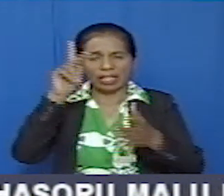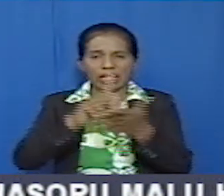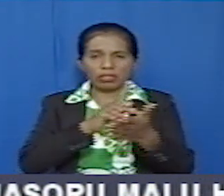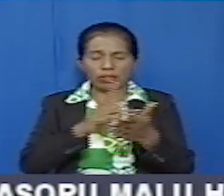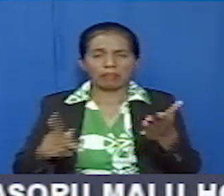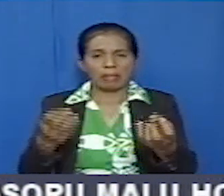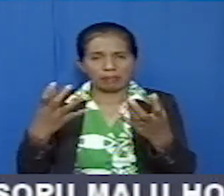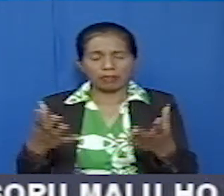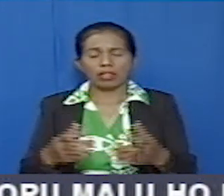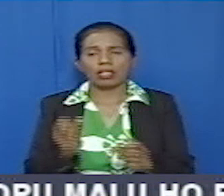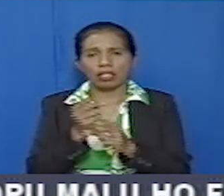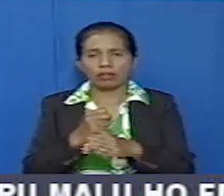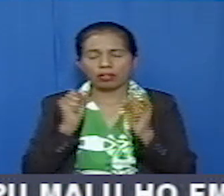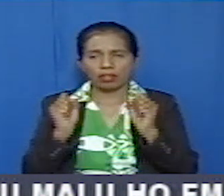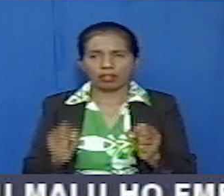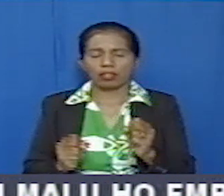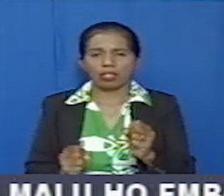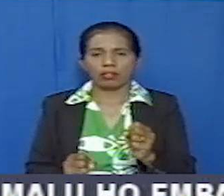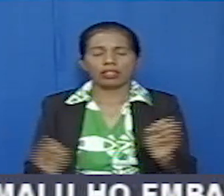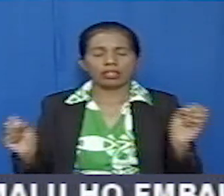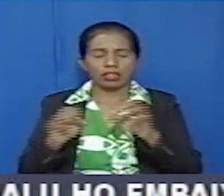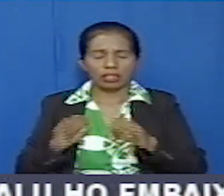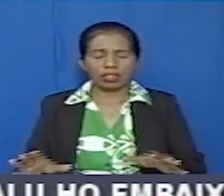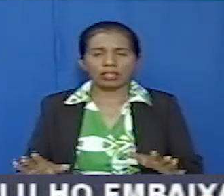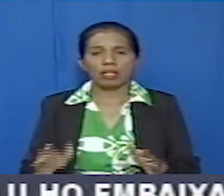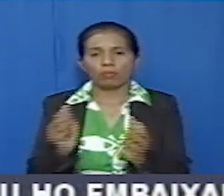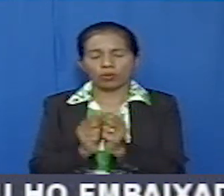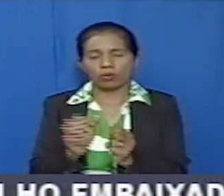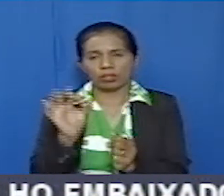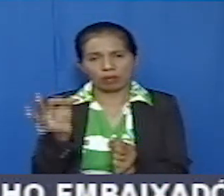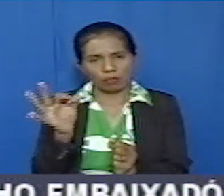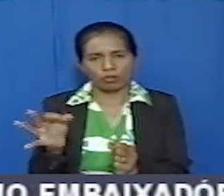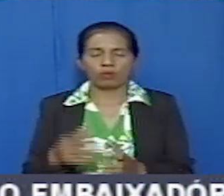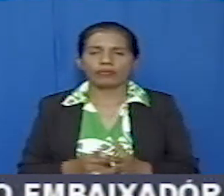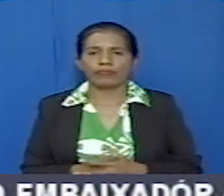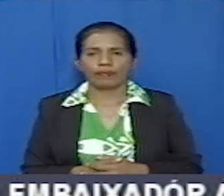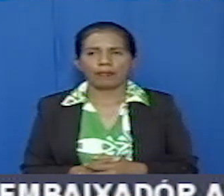administração denosa abuso poder no ma administração sianulu resen.